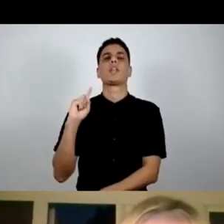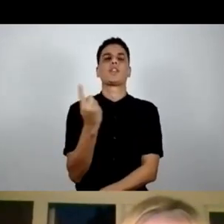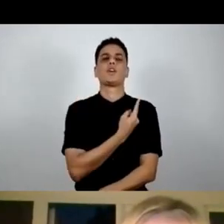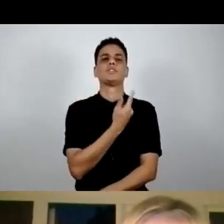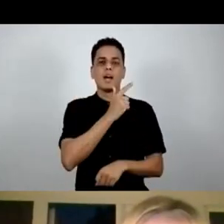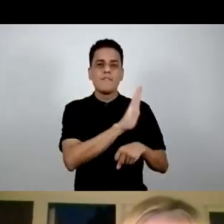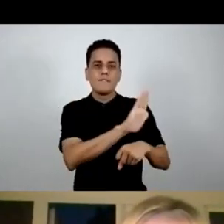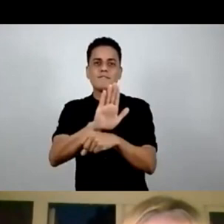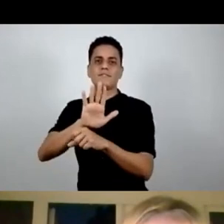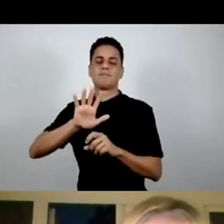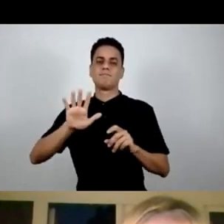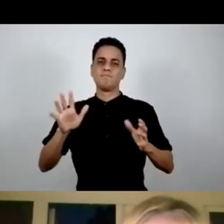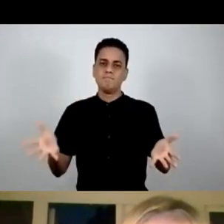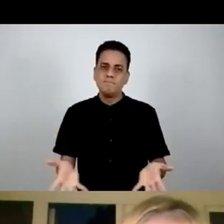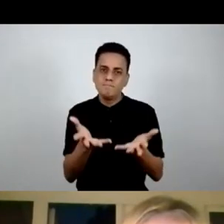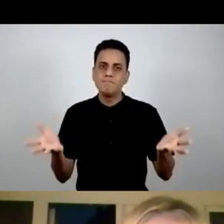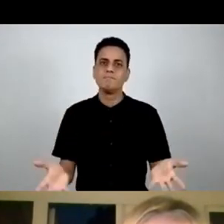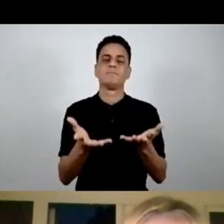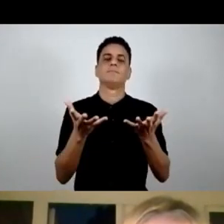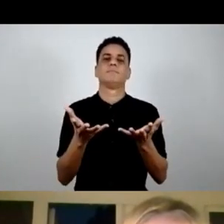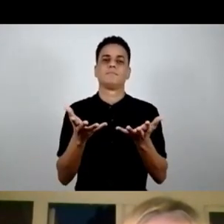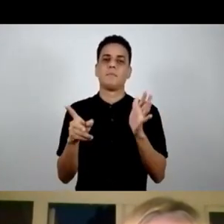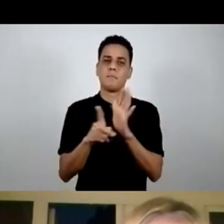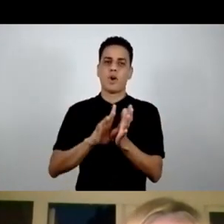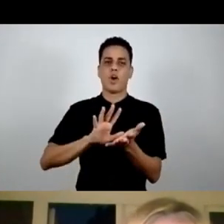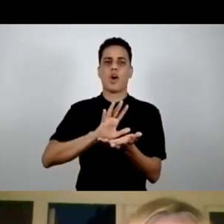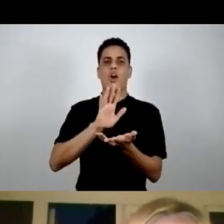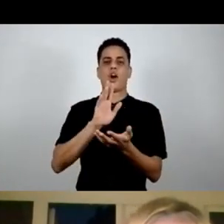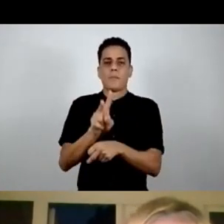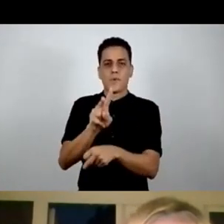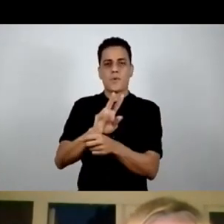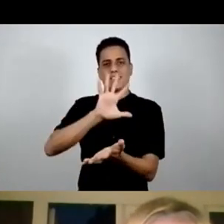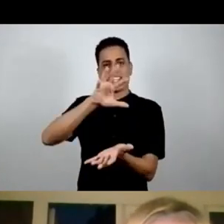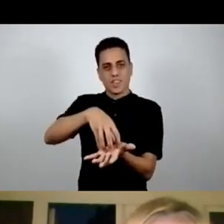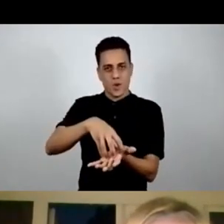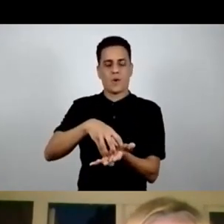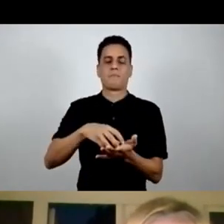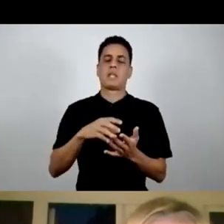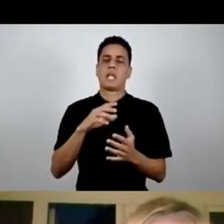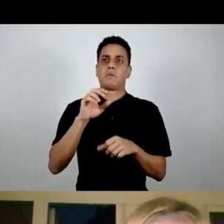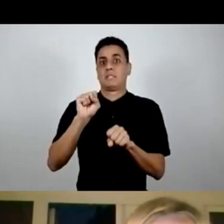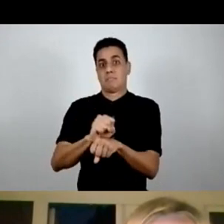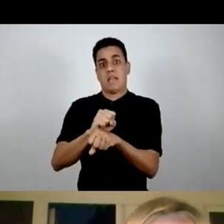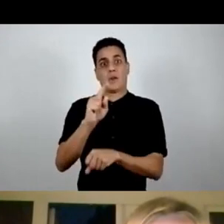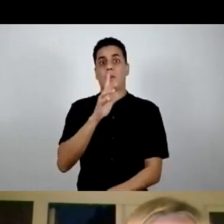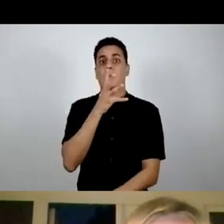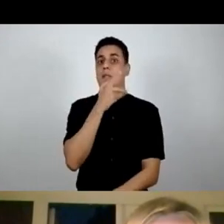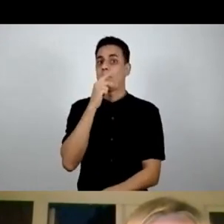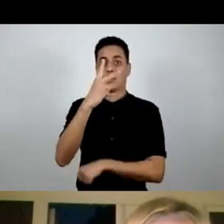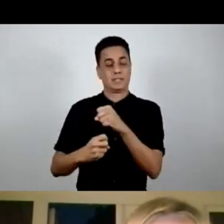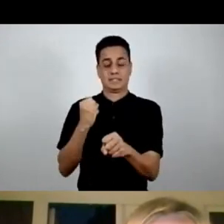a preservação do setor. Espero que não demore 2 anos, porque eu acho que a indústria não aguenta